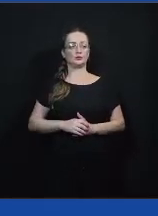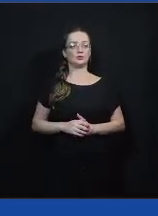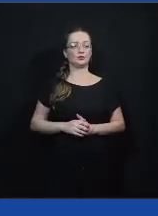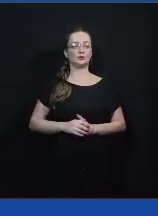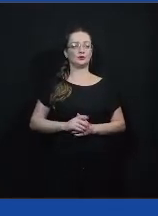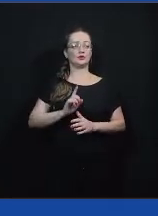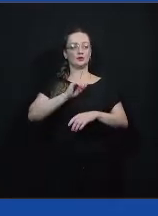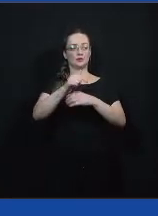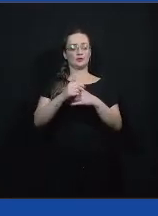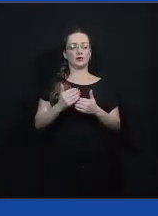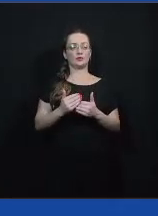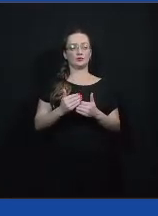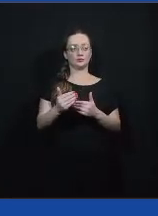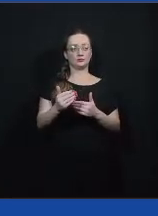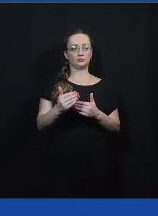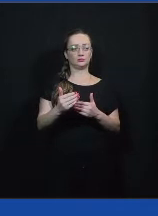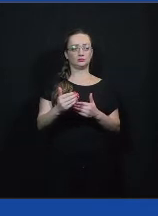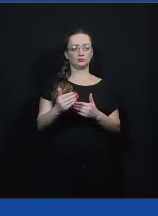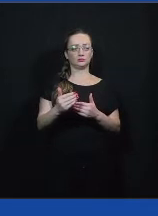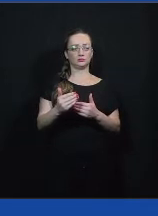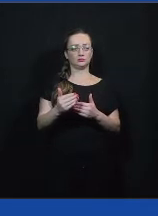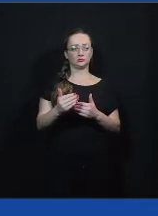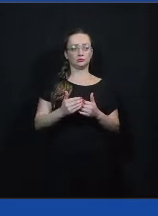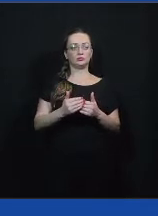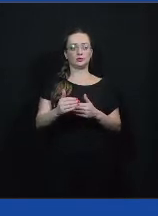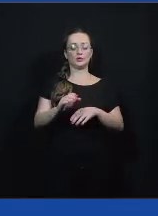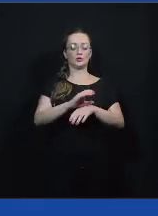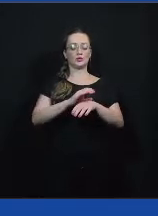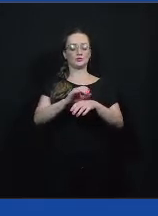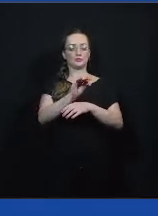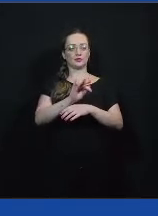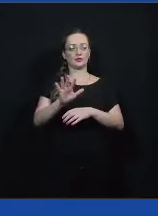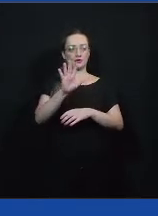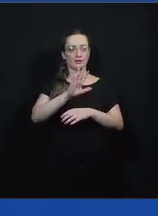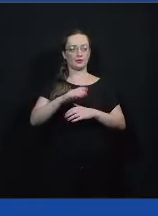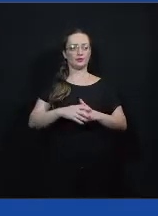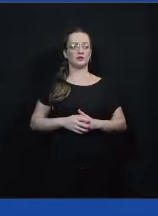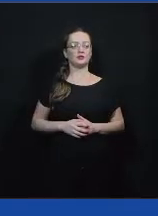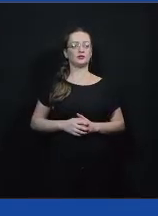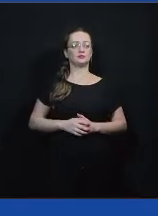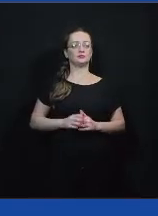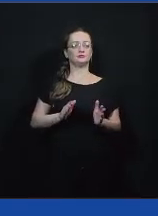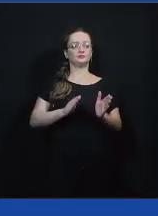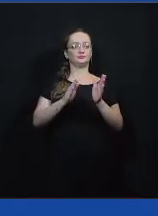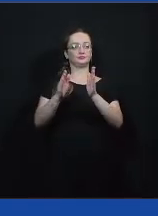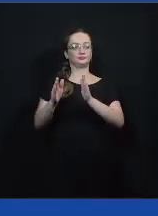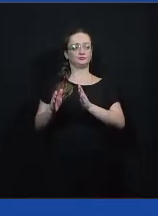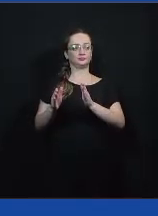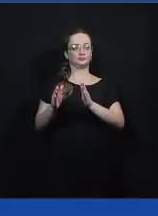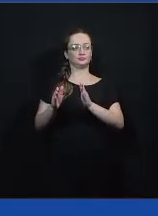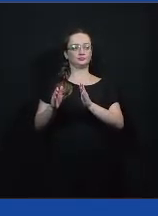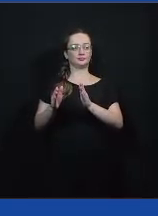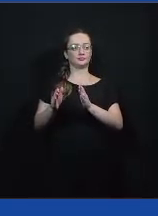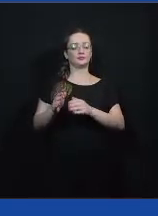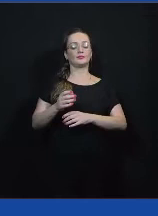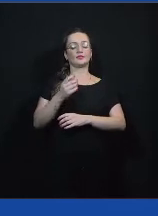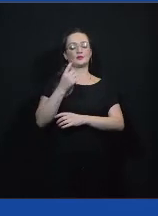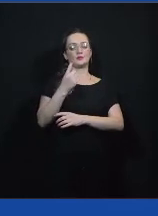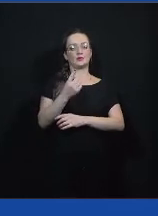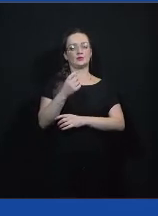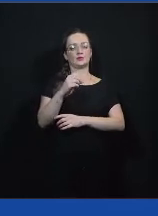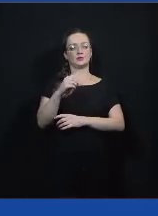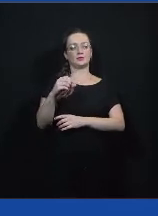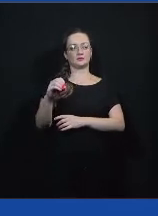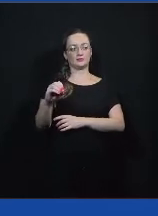depois na frente sopa e isso constituição federal e depois aqui em vez de 1990 em diante